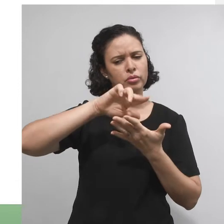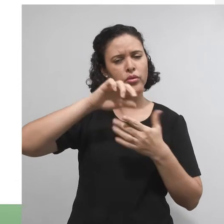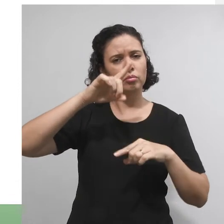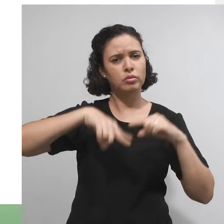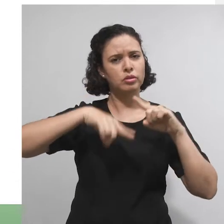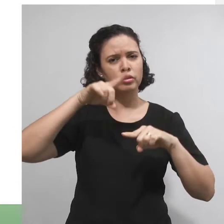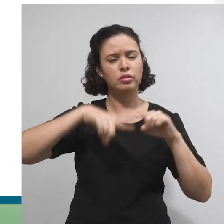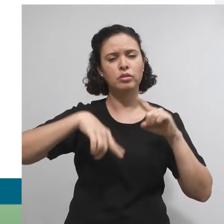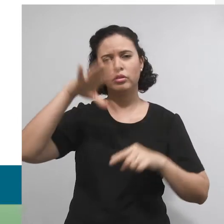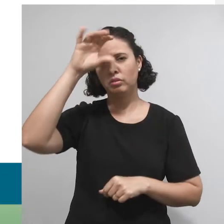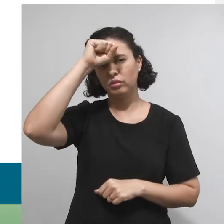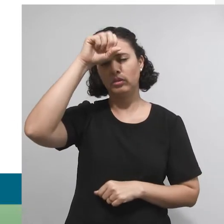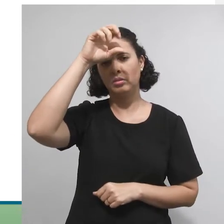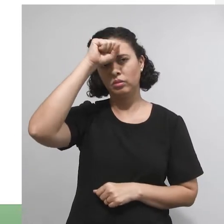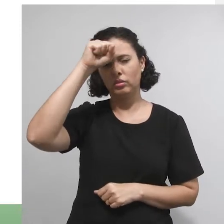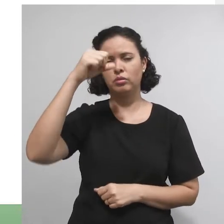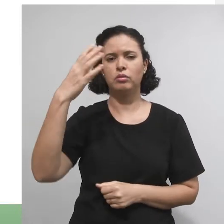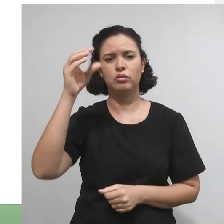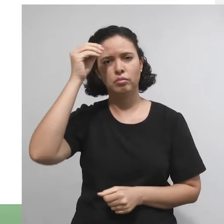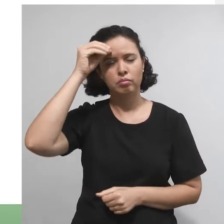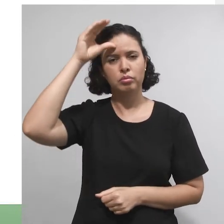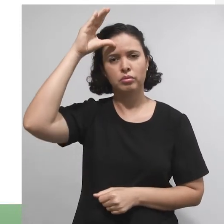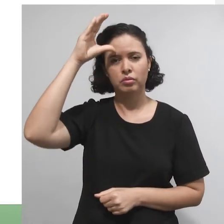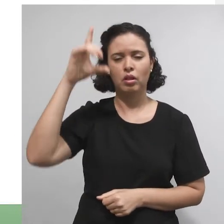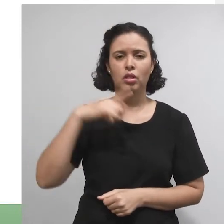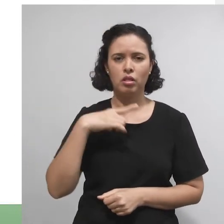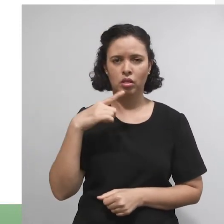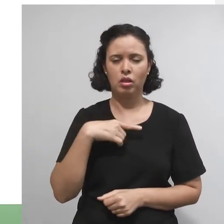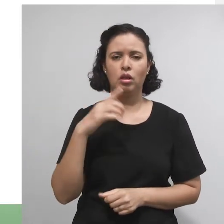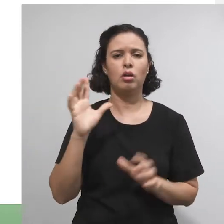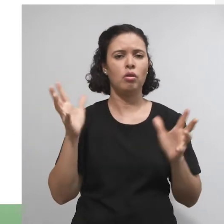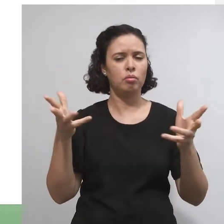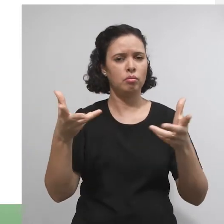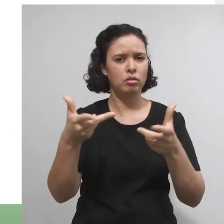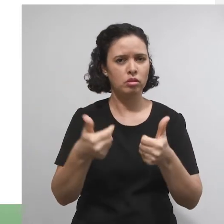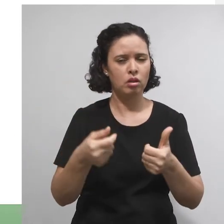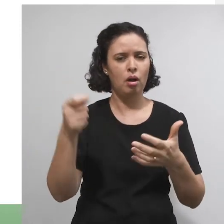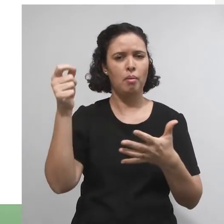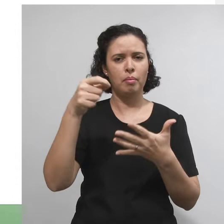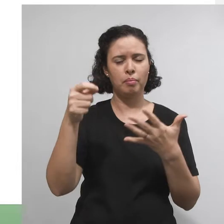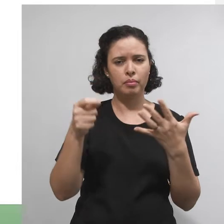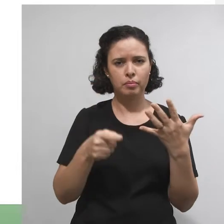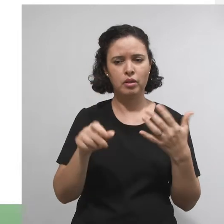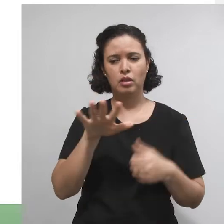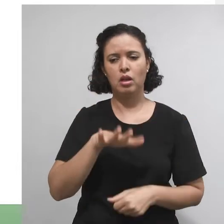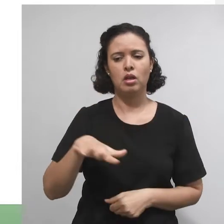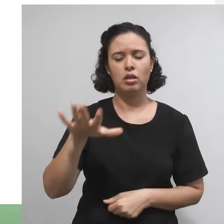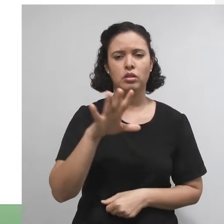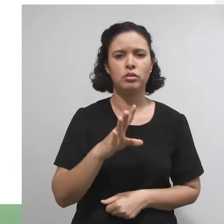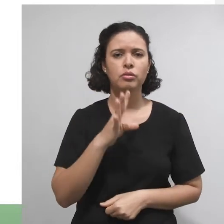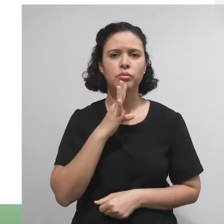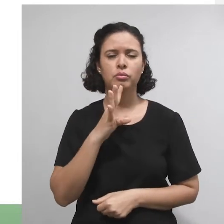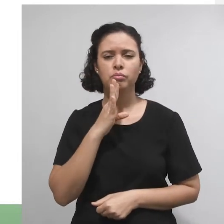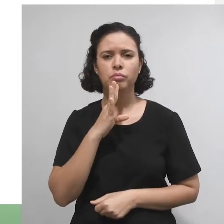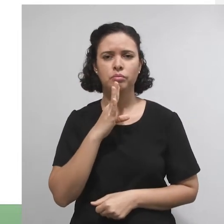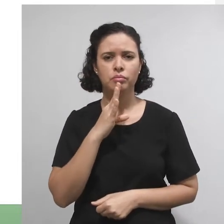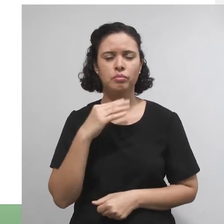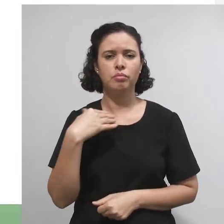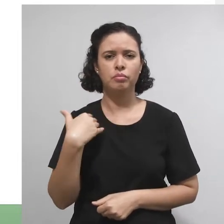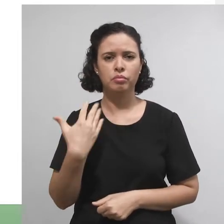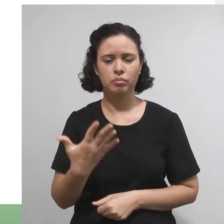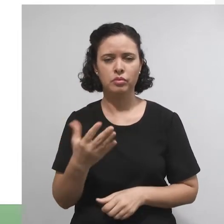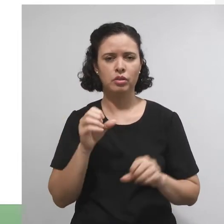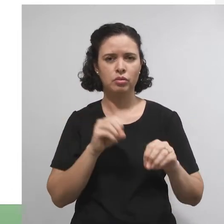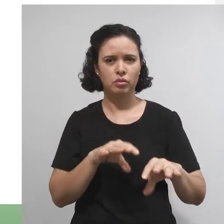conhecimento. Ela se organiza por competências, por eixos, e pelas áreas do conhecimento. Então,